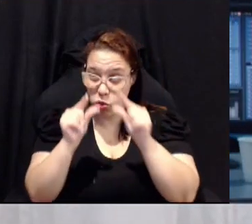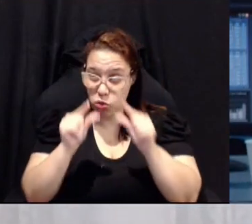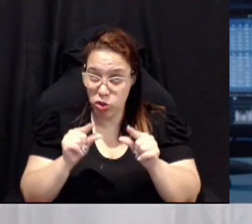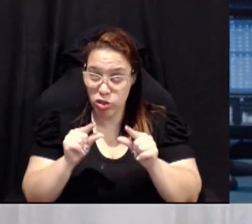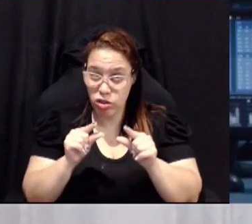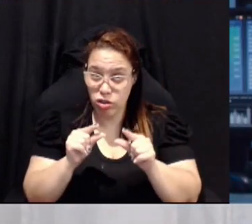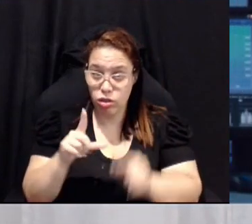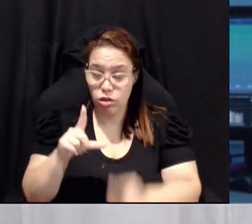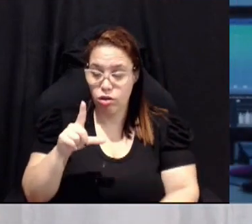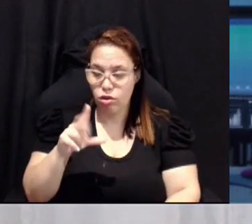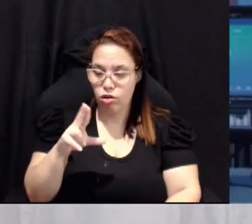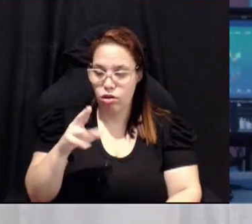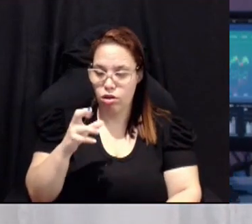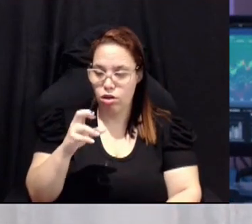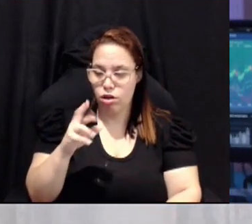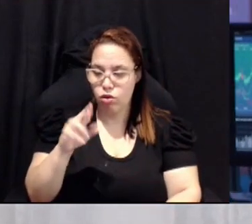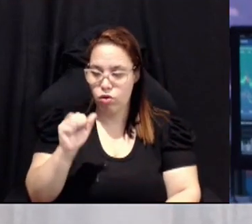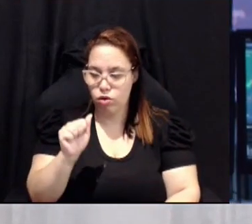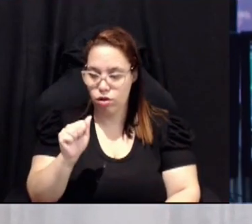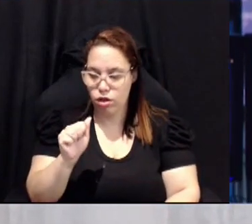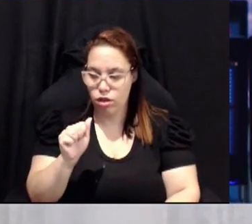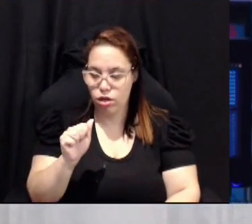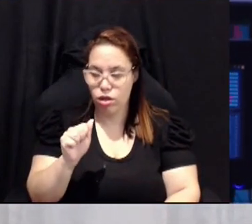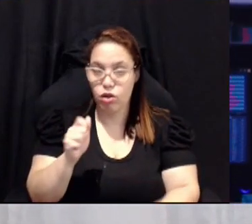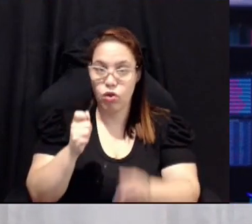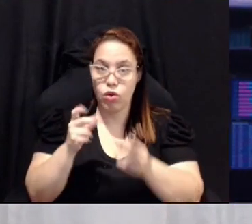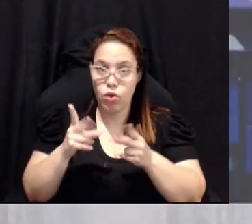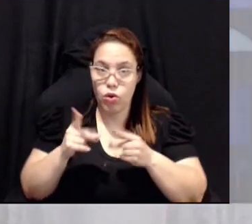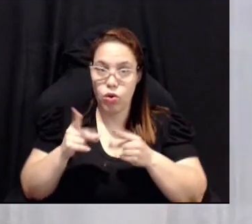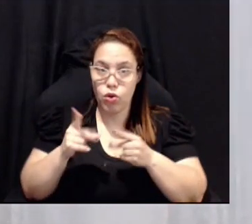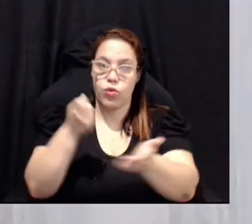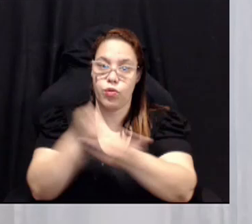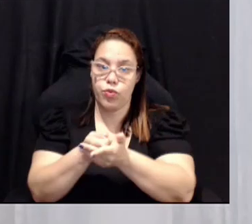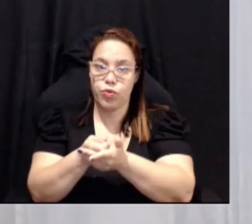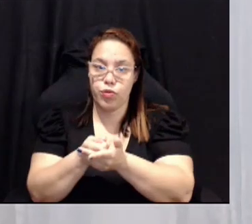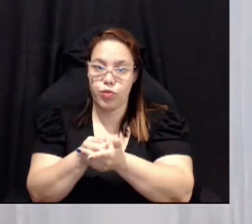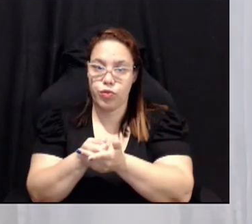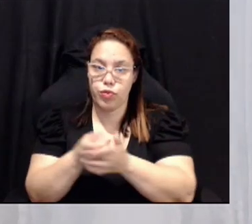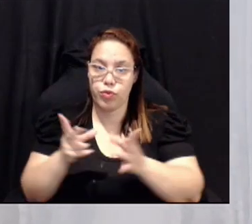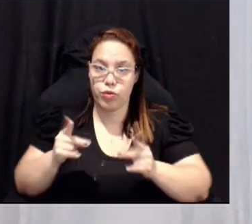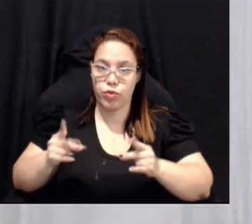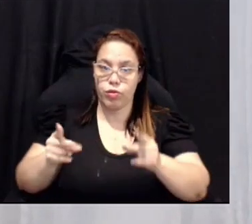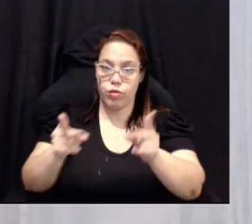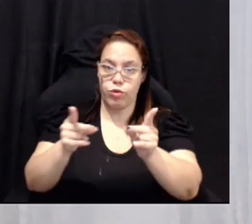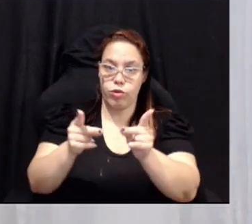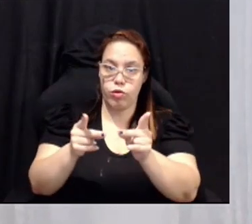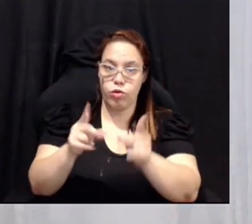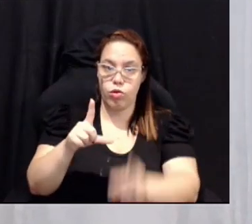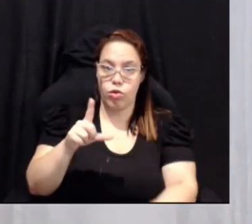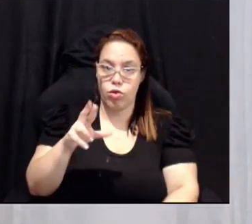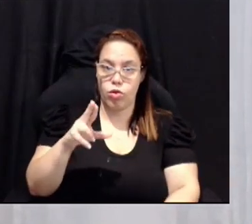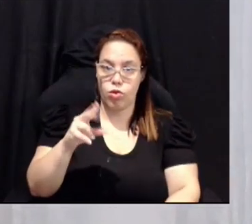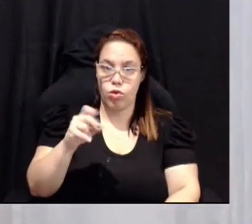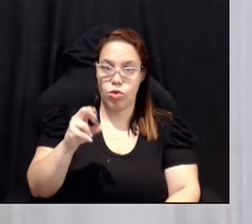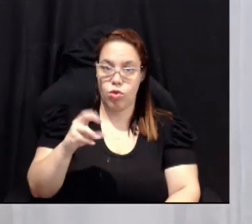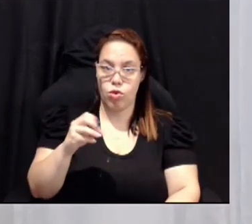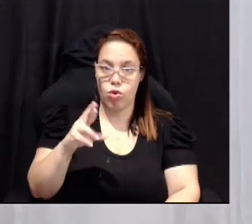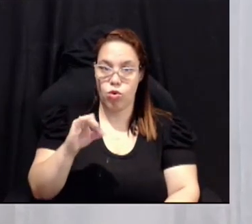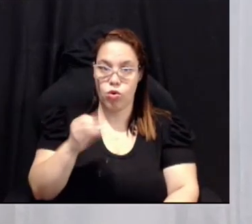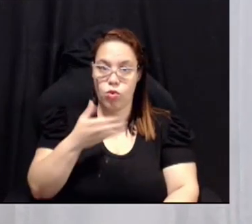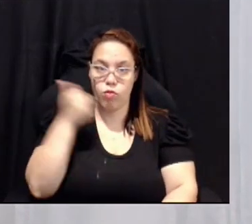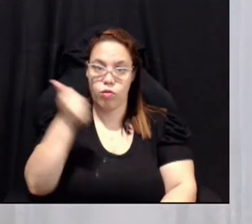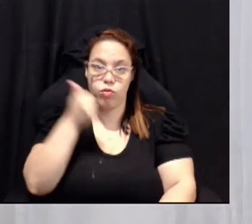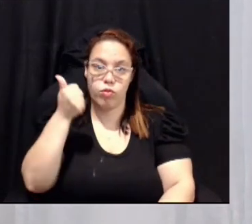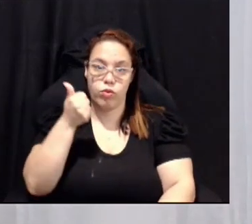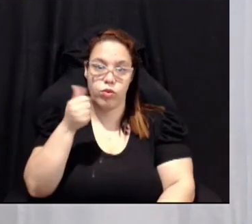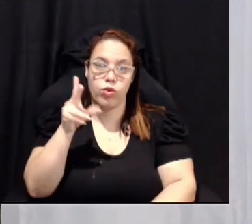né? Então, ele vende as ações dele achando que ele vai ter um lucro melhor do que, de fato,